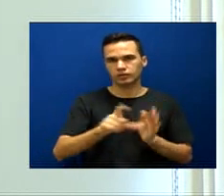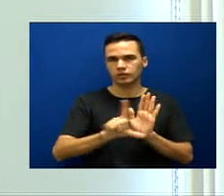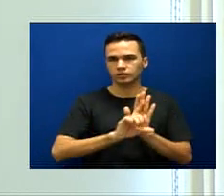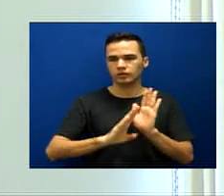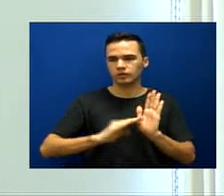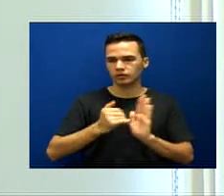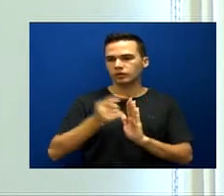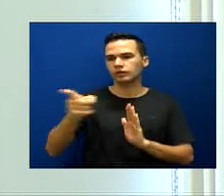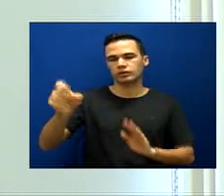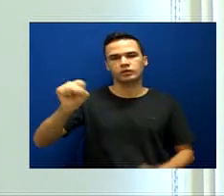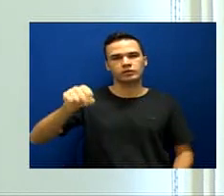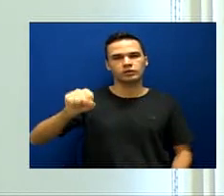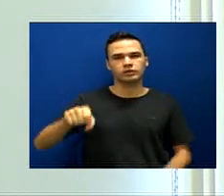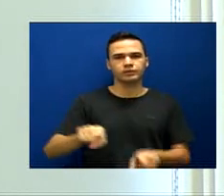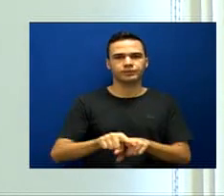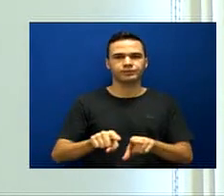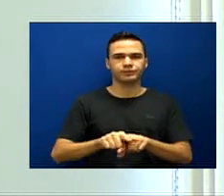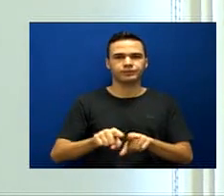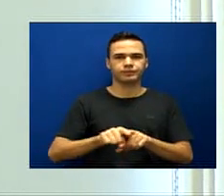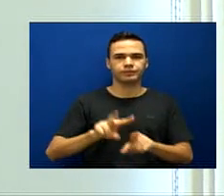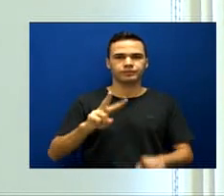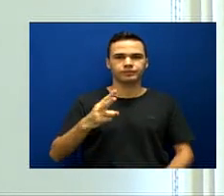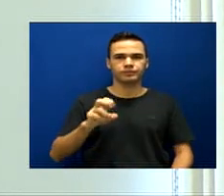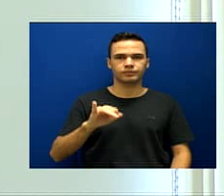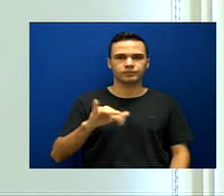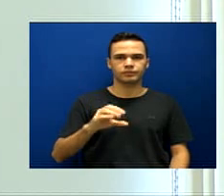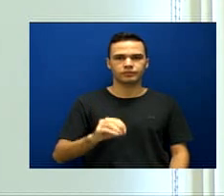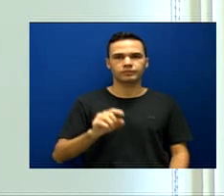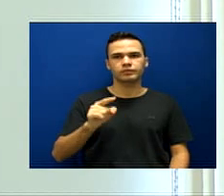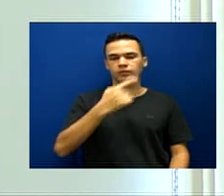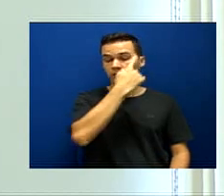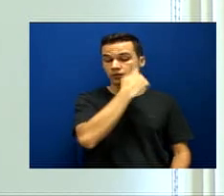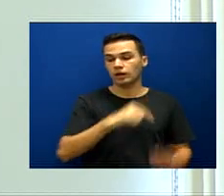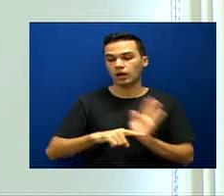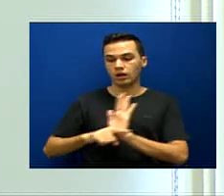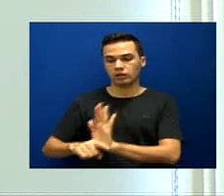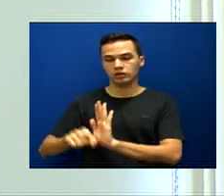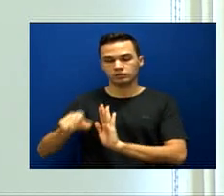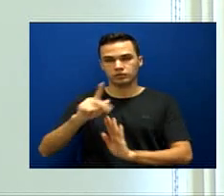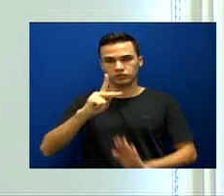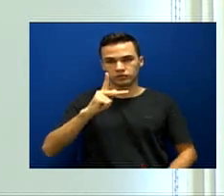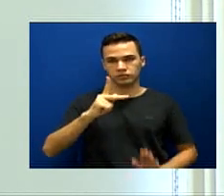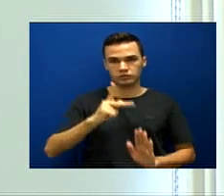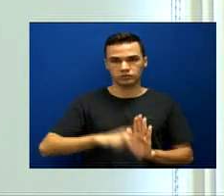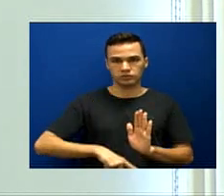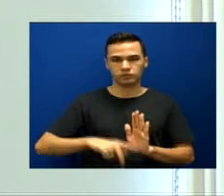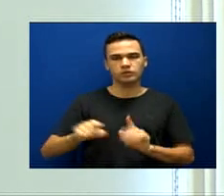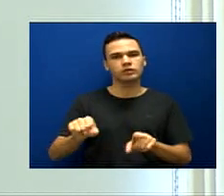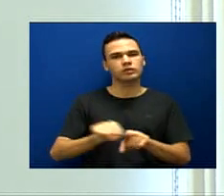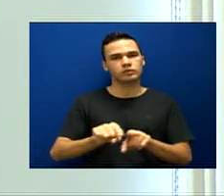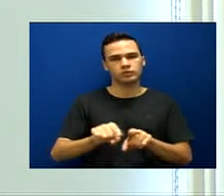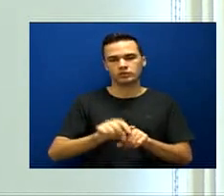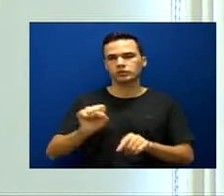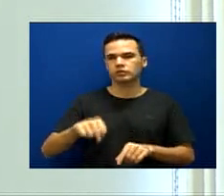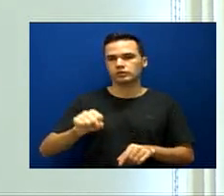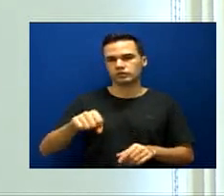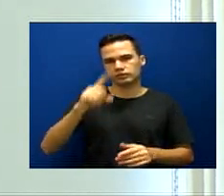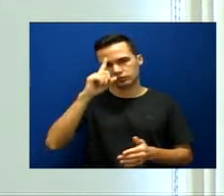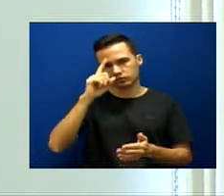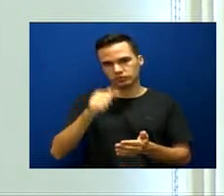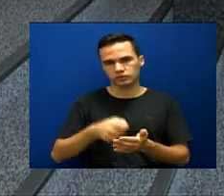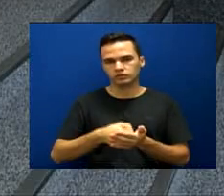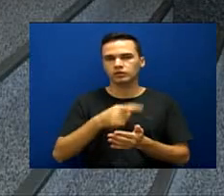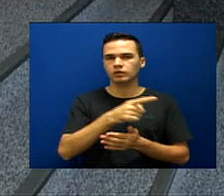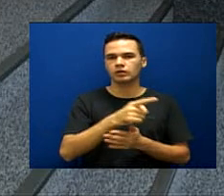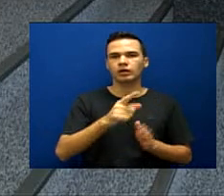colega. Sim, a emenda do colega Hélio Brasileiro, que vem enobrecer o projeto. E também sim ao projeto, senhor presidente. Então, o